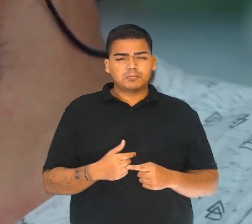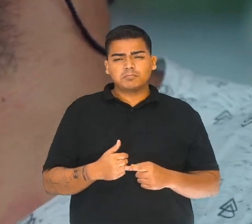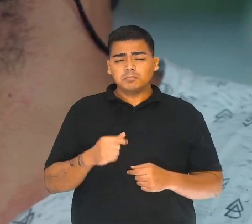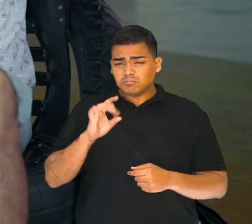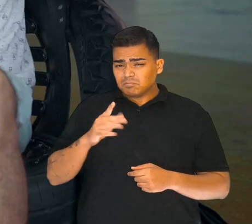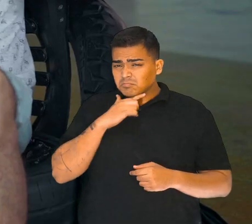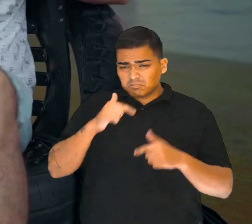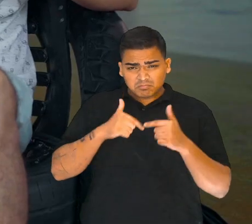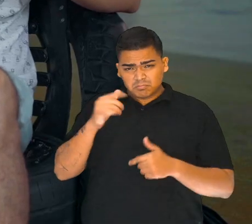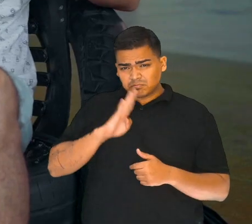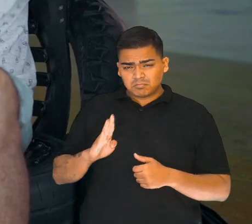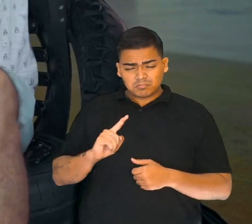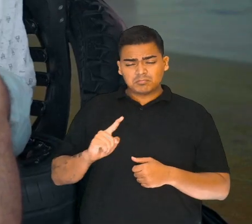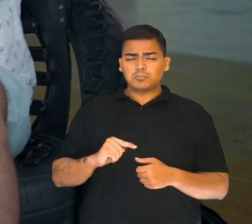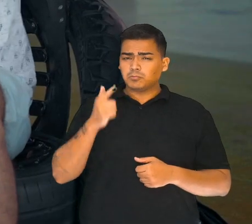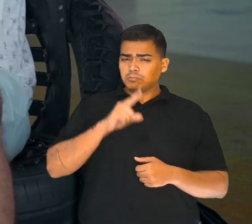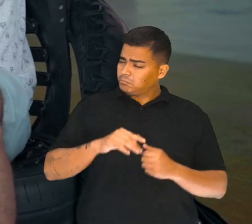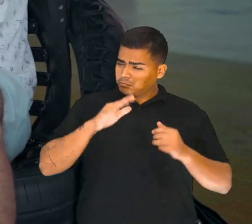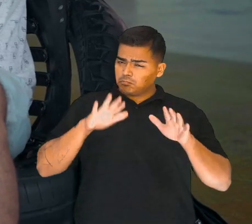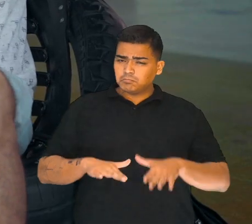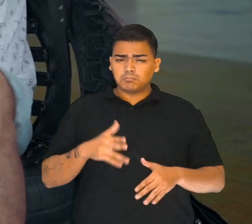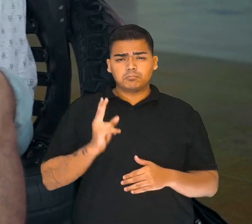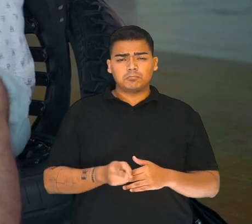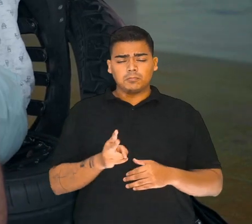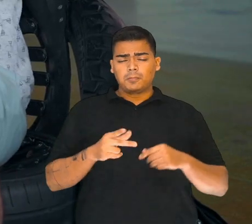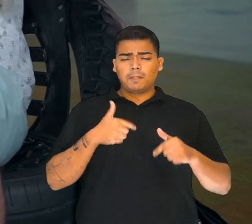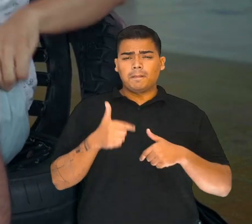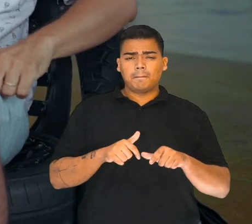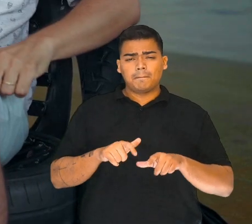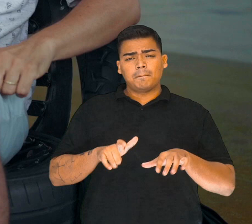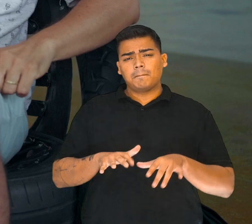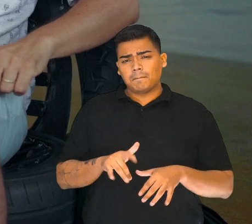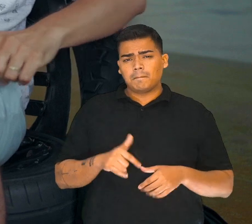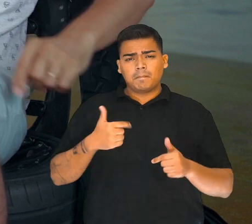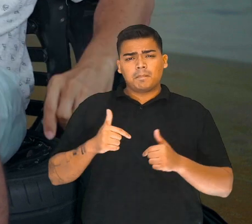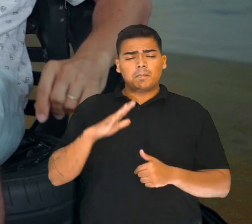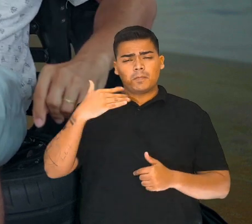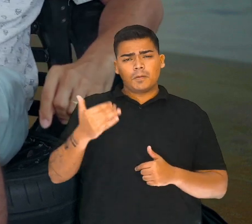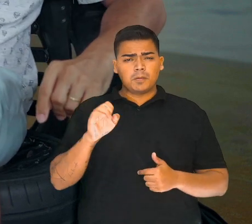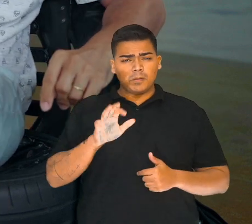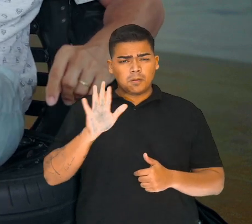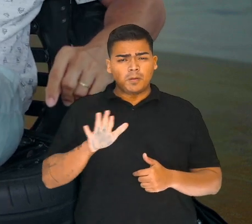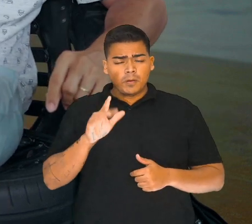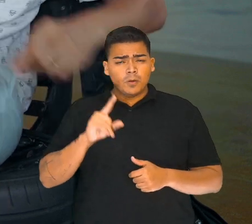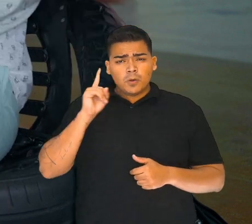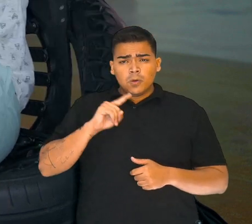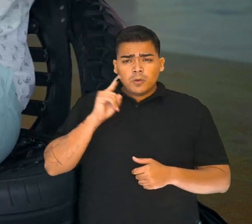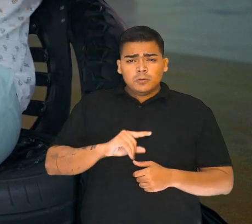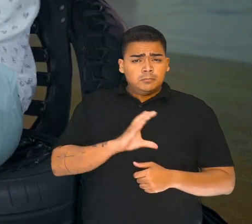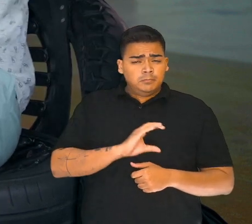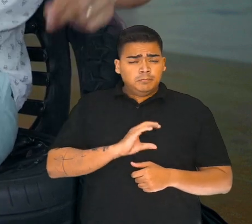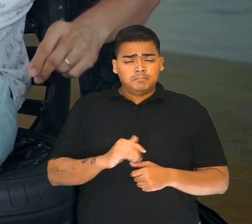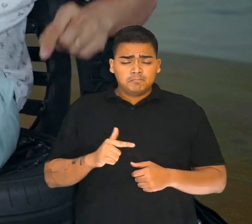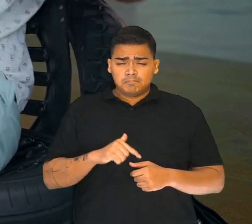só no Brasil. Muitos dos nossos alunos trabalham sem sair das suas cidades aqui, sem sair de Manaus, trabalham para empresas mundo afora, na Europa, nos Estados Unidos,